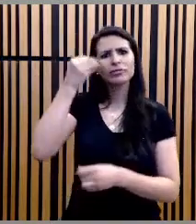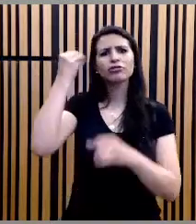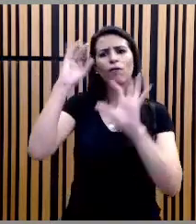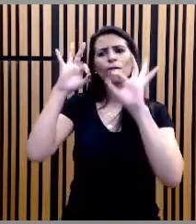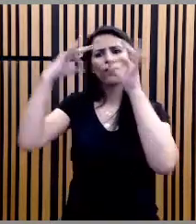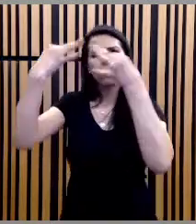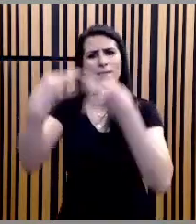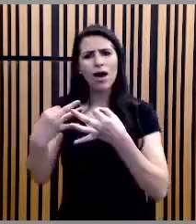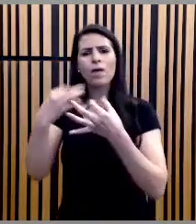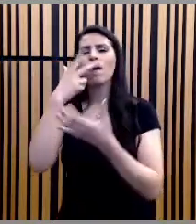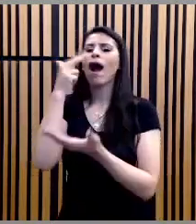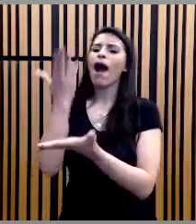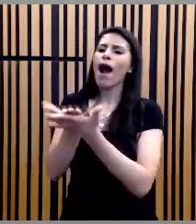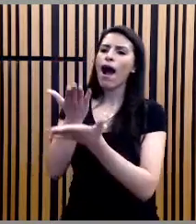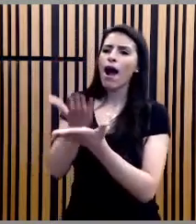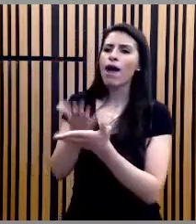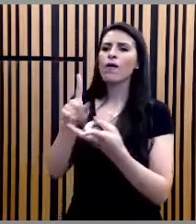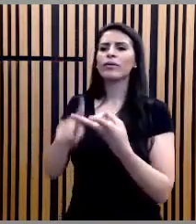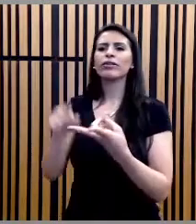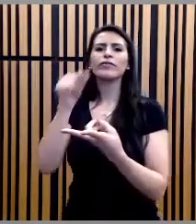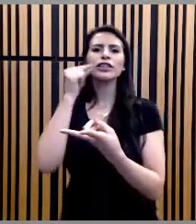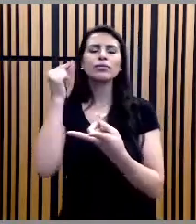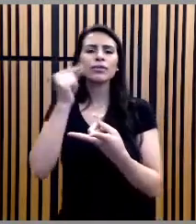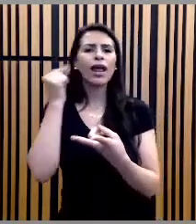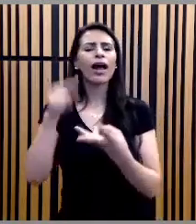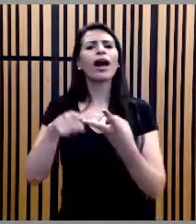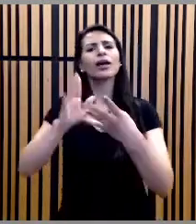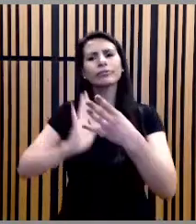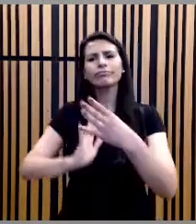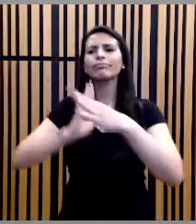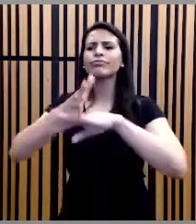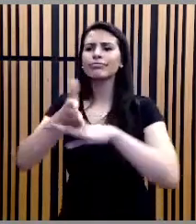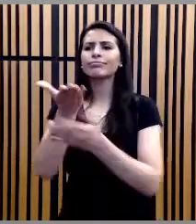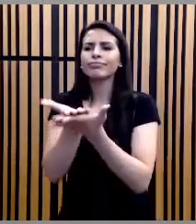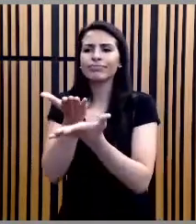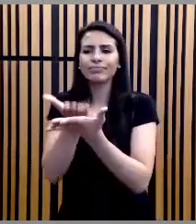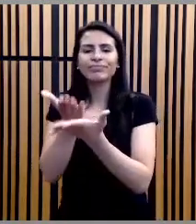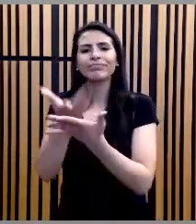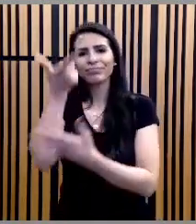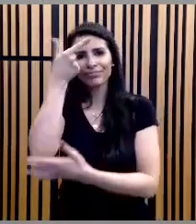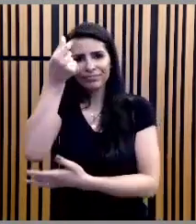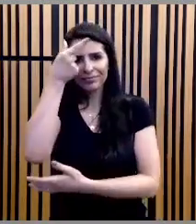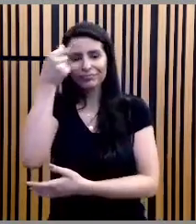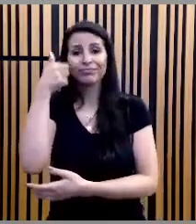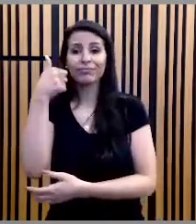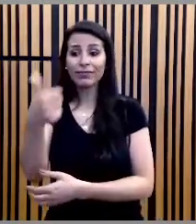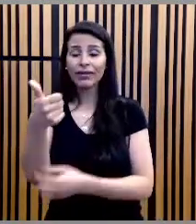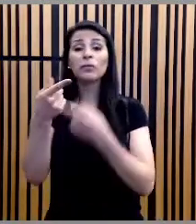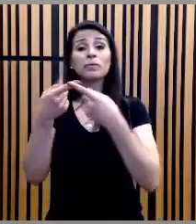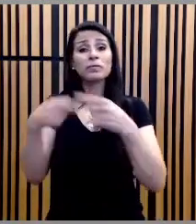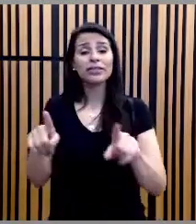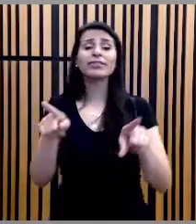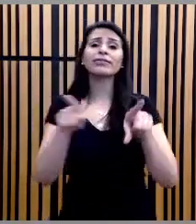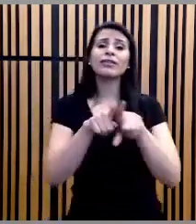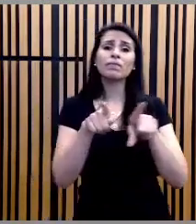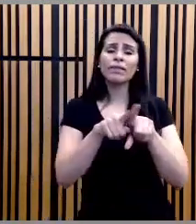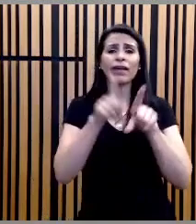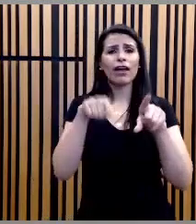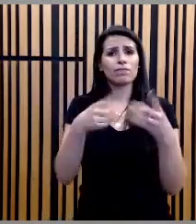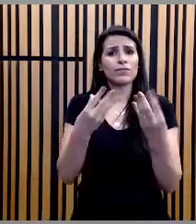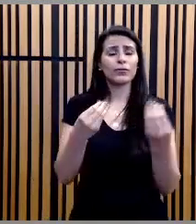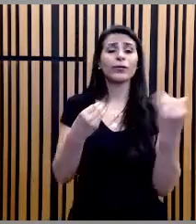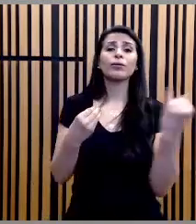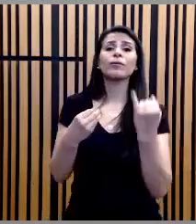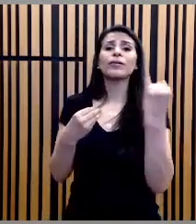aula, aí fazendo vestibular, daqui a pouco ingressando aí na graduação, né? Mas também é muito importante daqui a pouco vocês